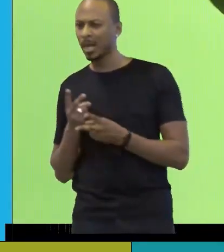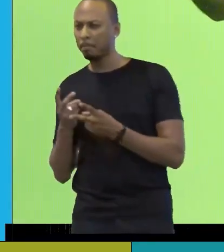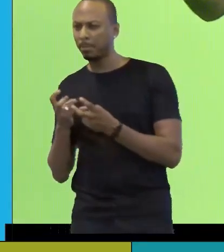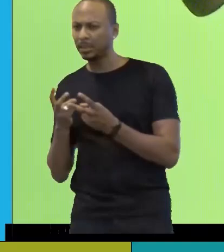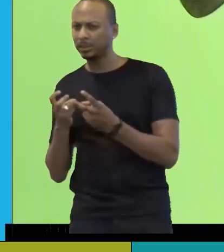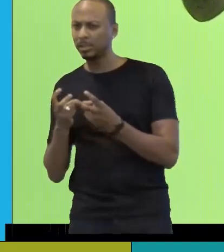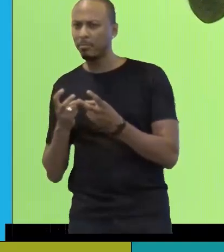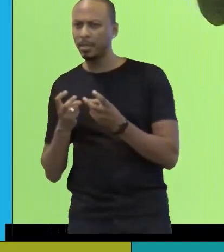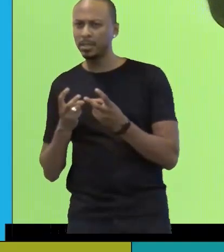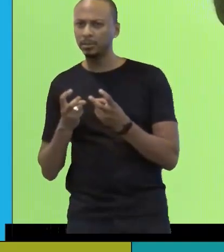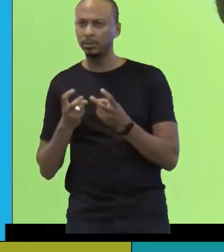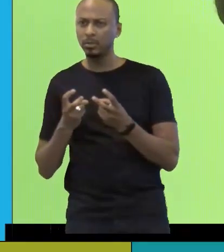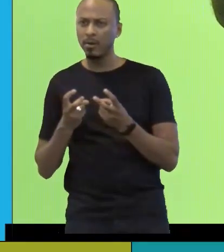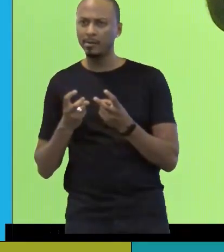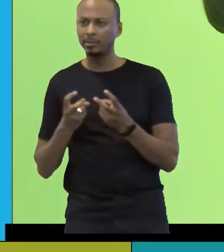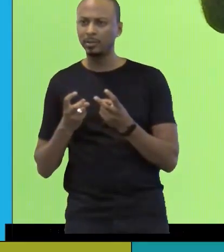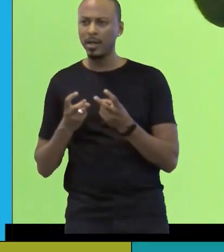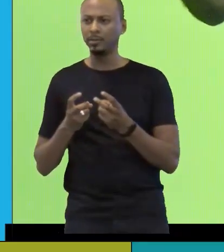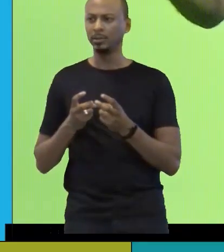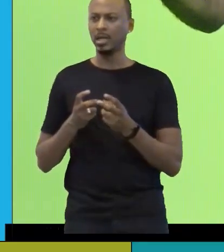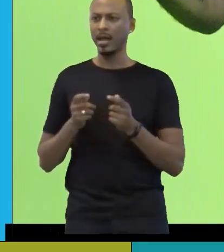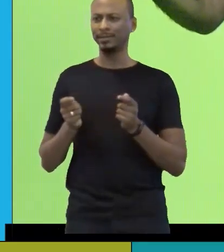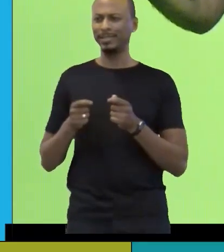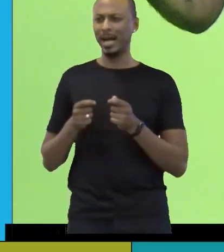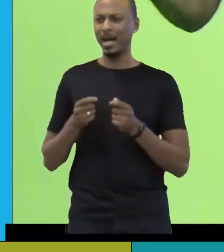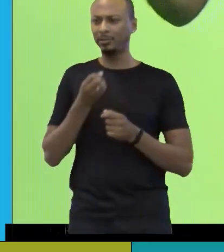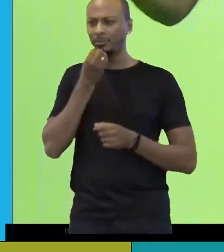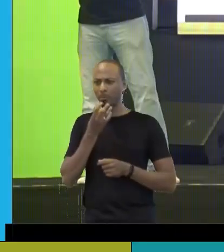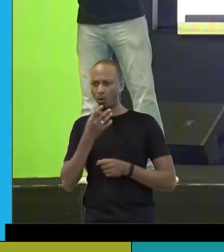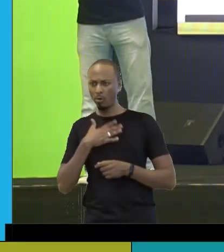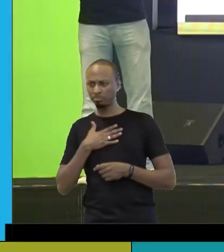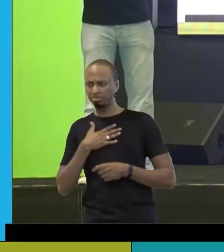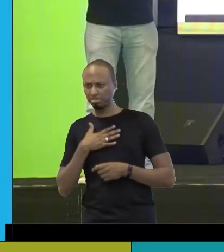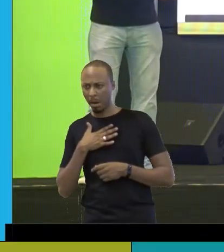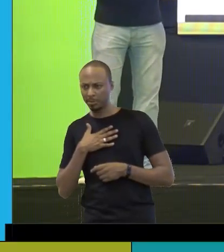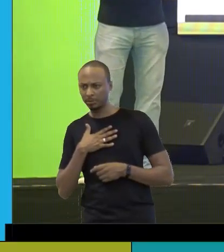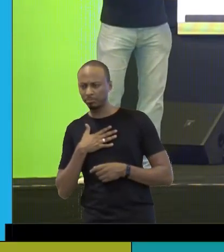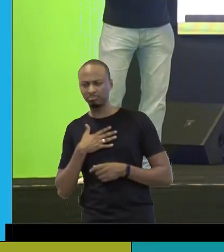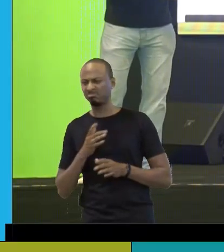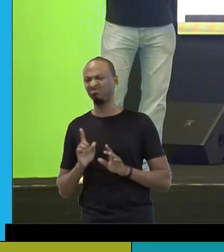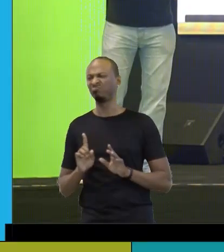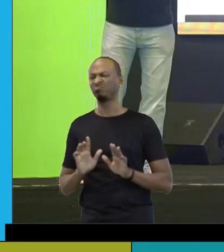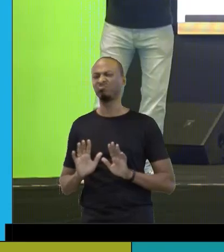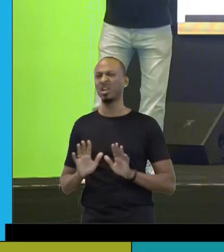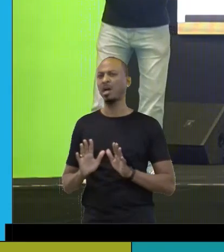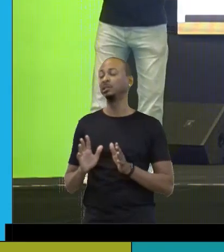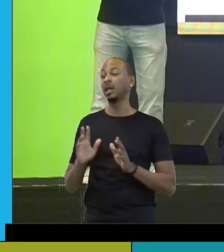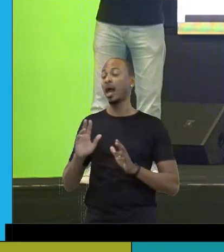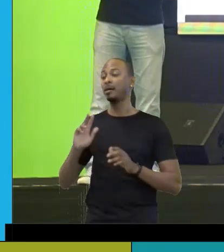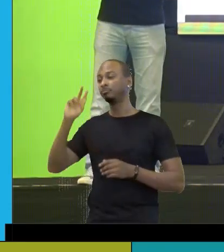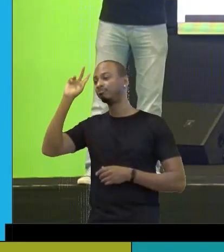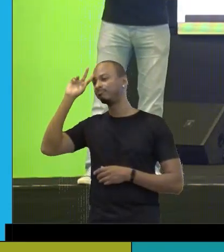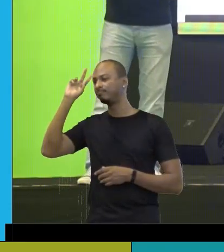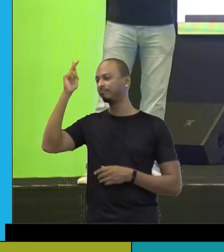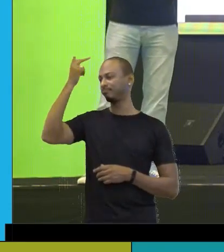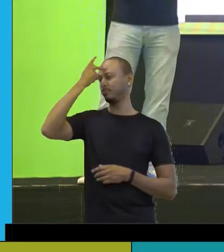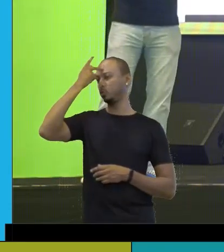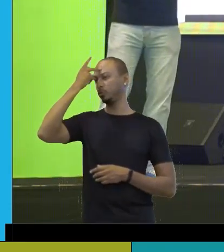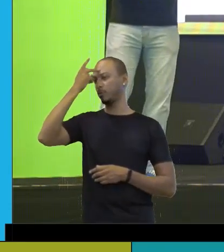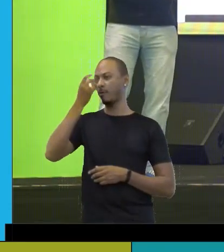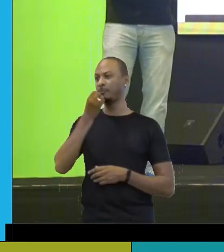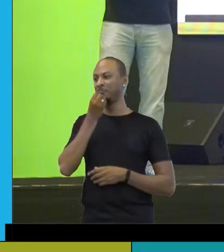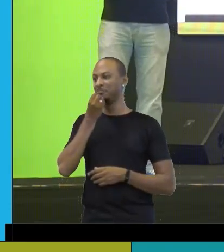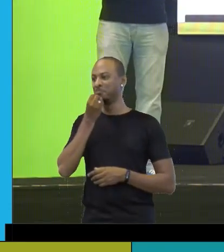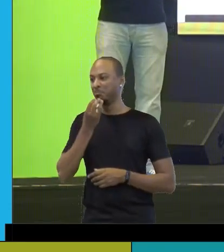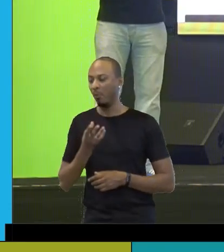não são mais favoráveis, não tem por que ele continuar sendo bom. Não tem por que ele continuar